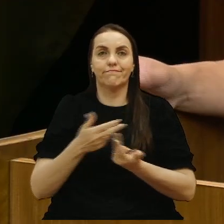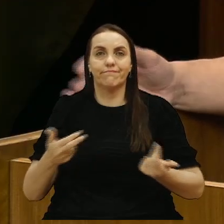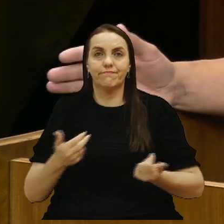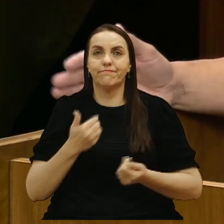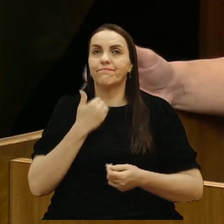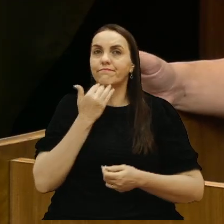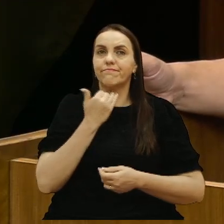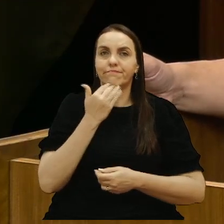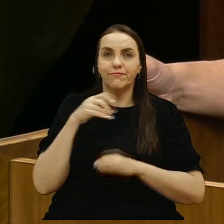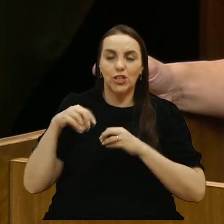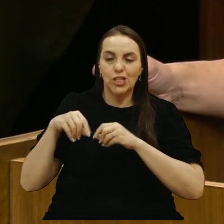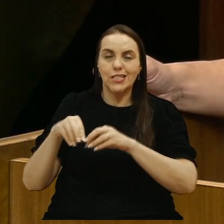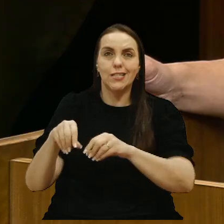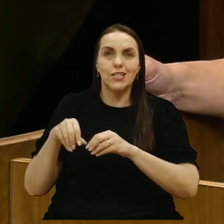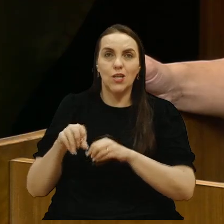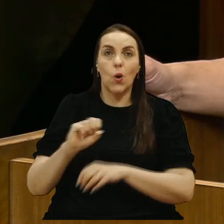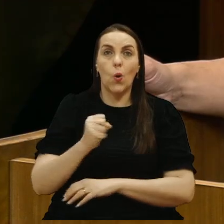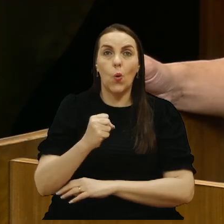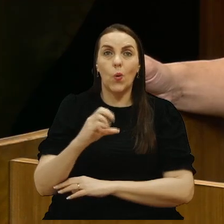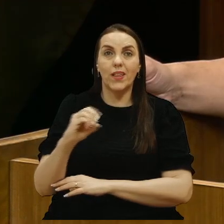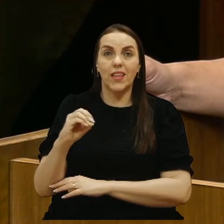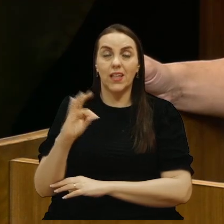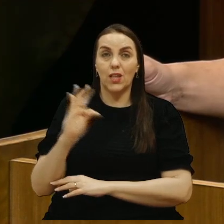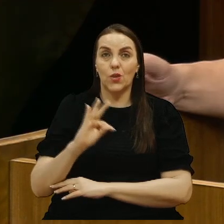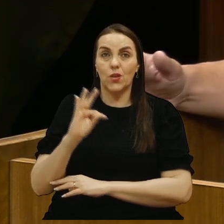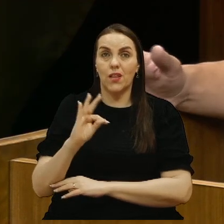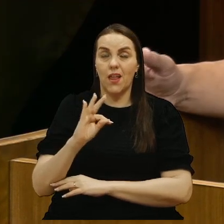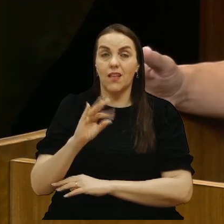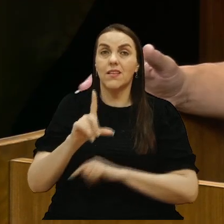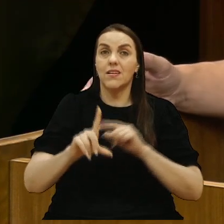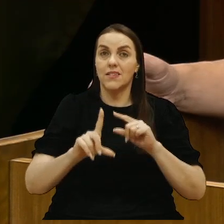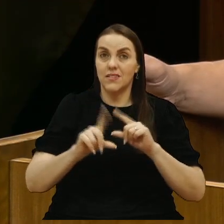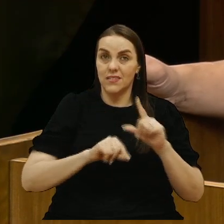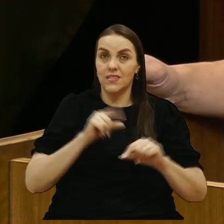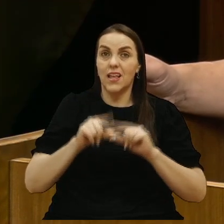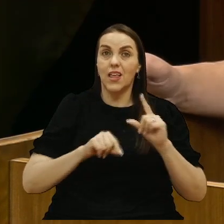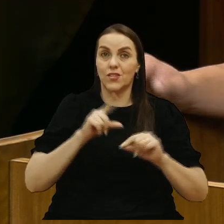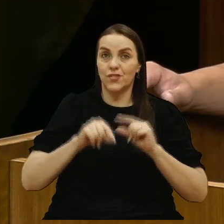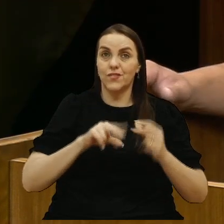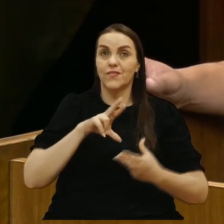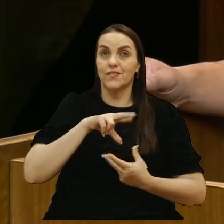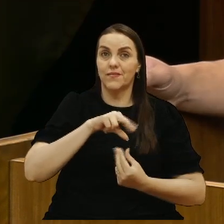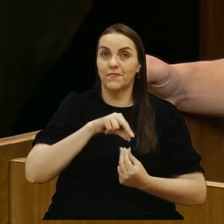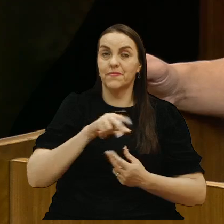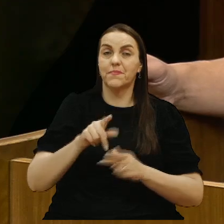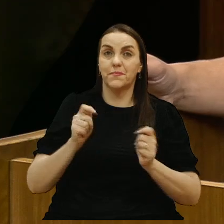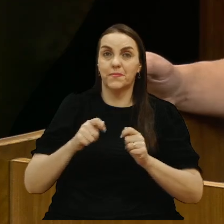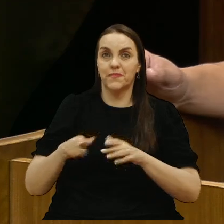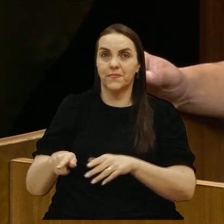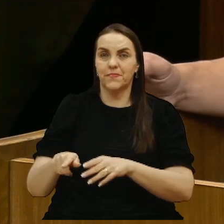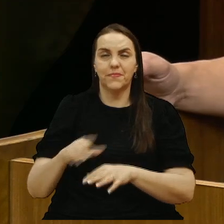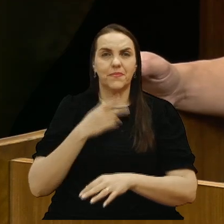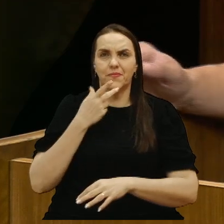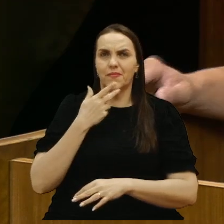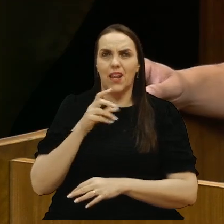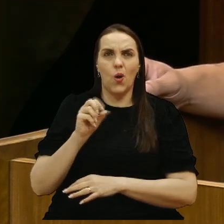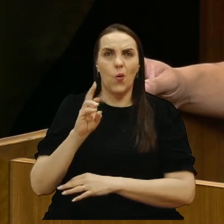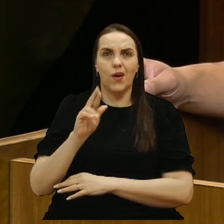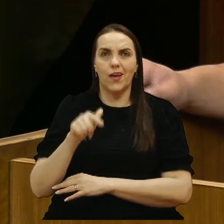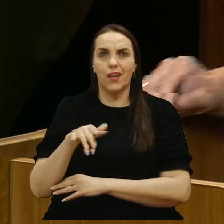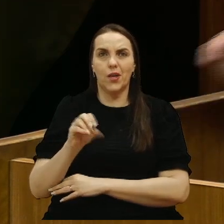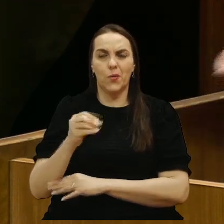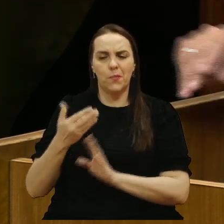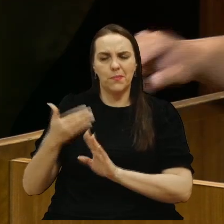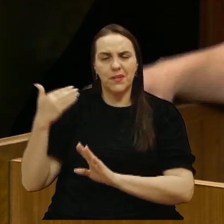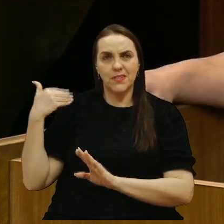enterrando quase 80 toneladas de seletivo todos os dias. Isso eu estou dizendo de seletivo, não estou dizendo nem do orgânico, que há um tempo atrás nós fizemos